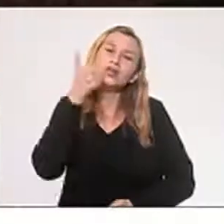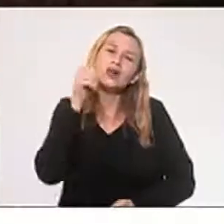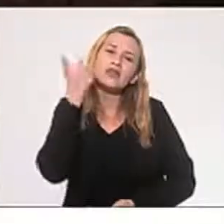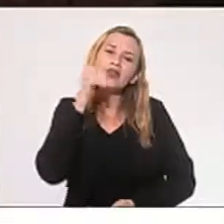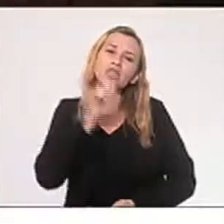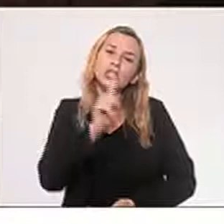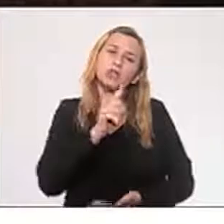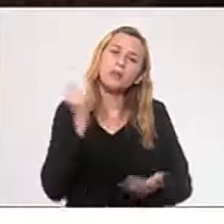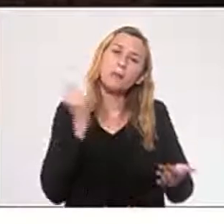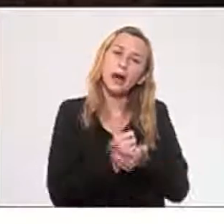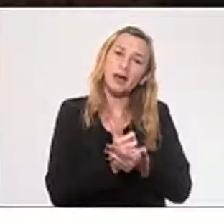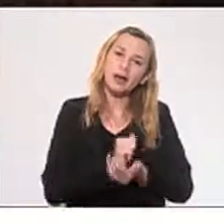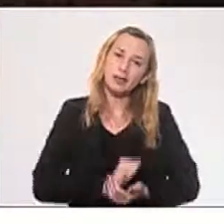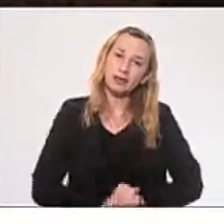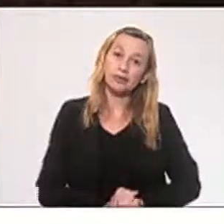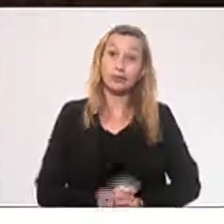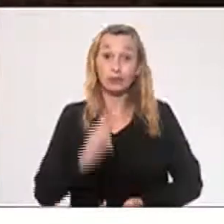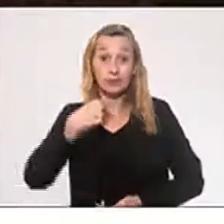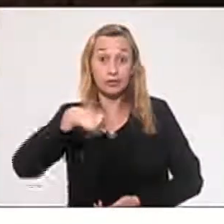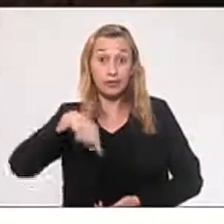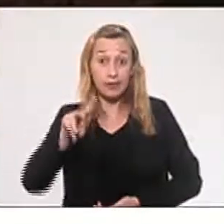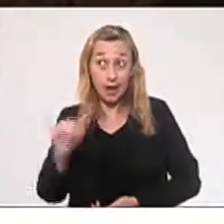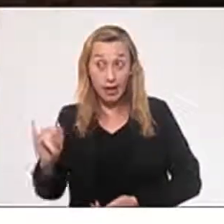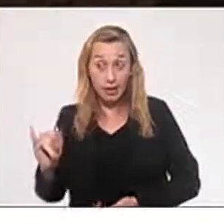sonegadores? Vão em São Paulo,